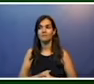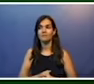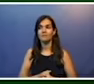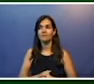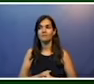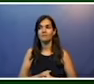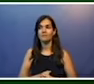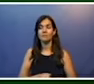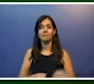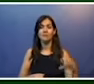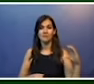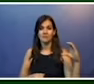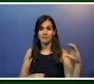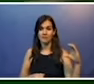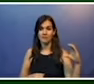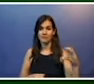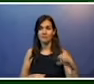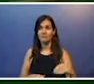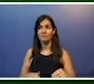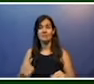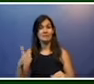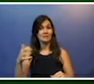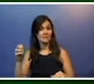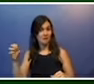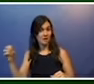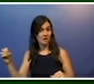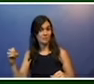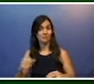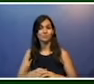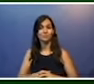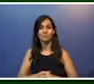C, 100. O D,